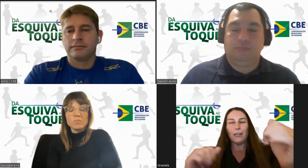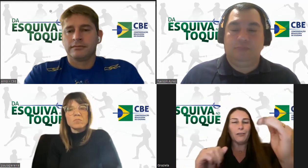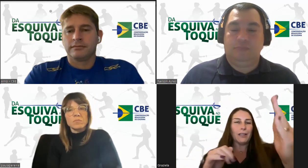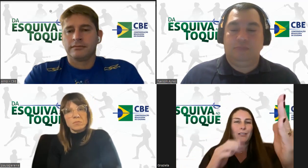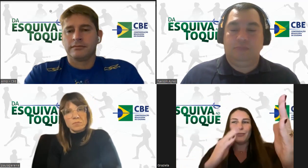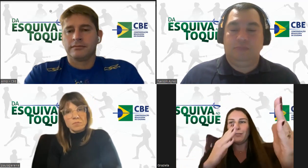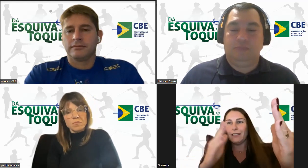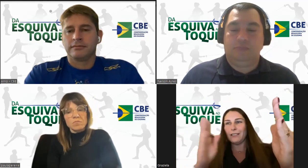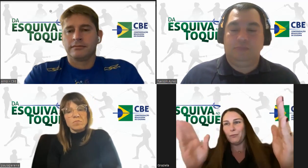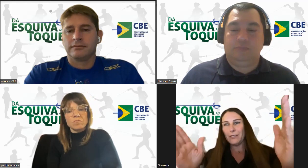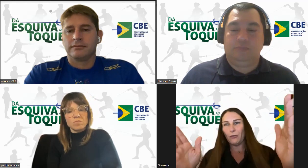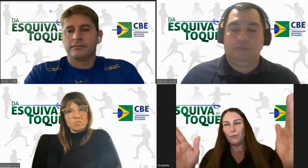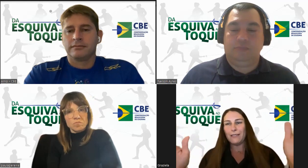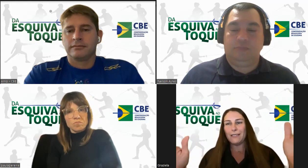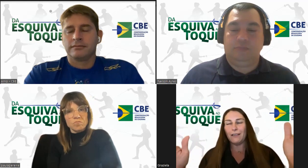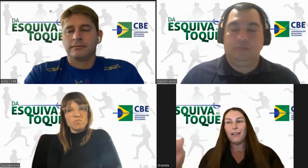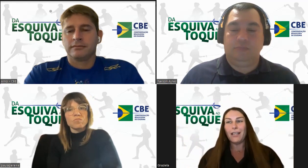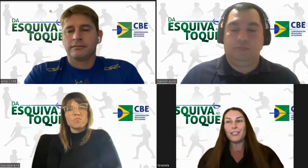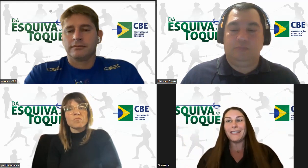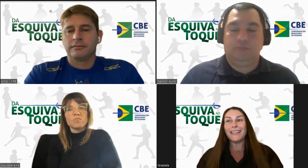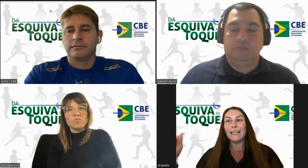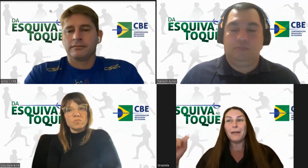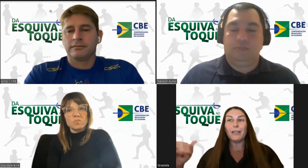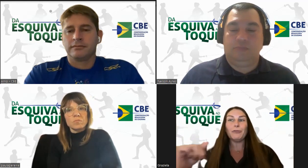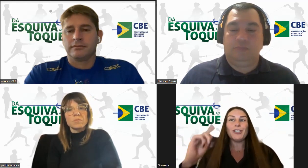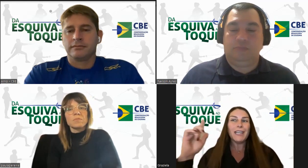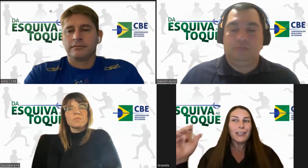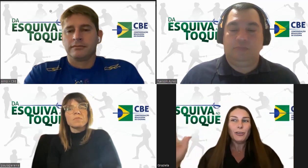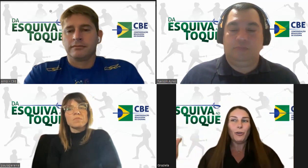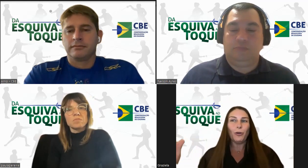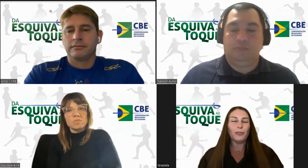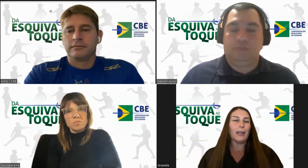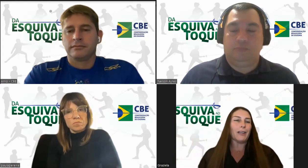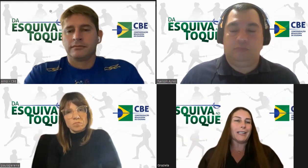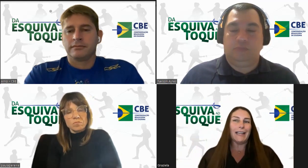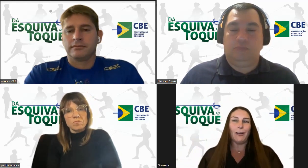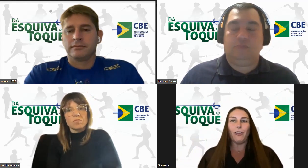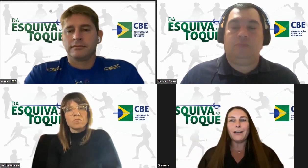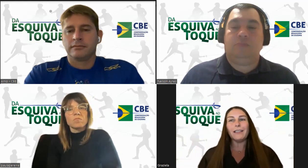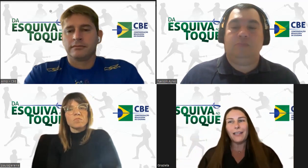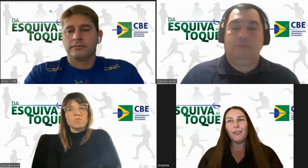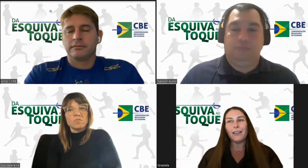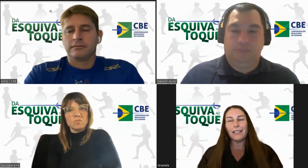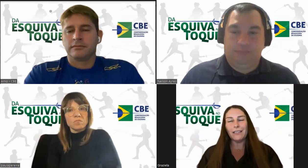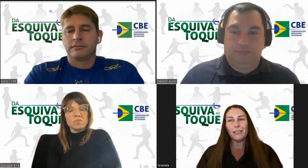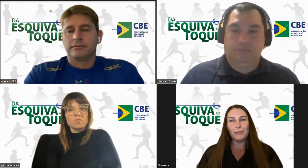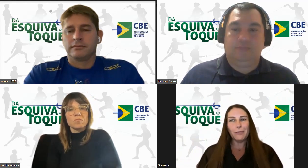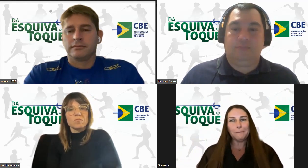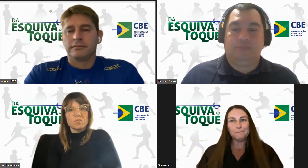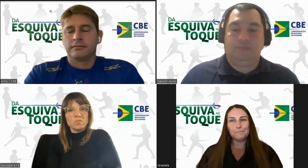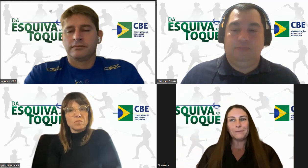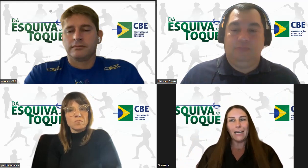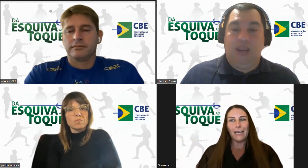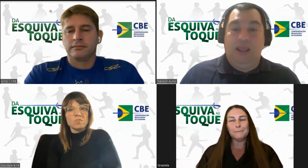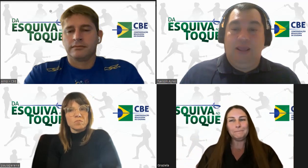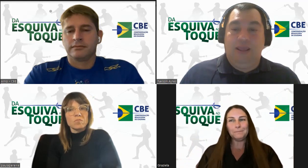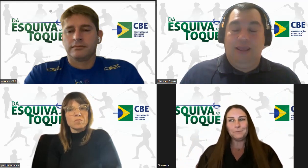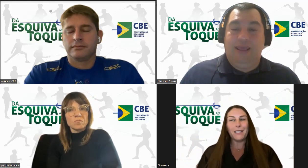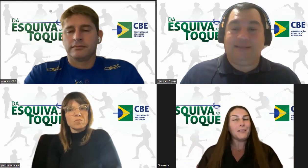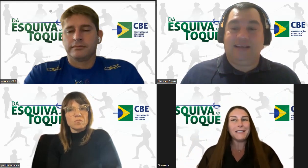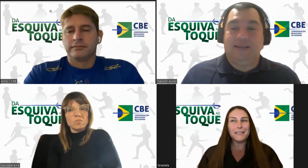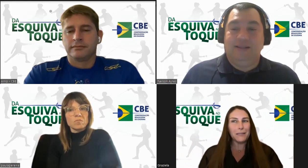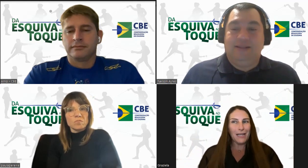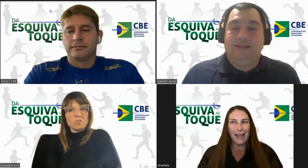depois do treino antes durante depois da competição a gente tem que lembrar do dia todo da hora que ele acorda até a hora que ele vai dormir tá